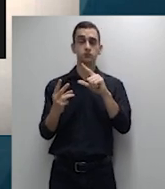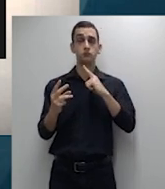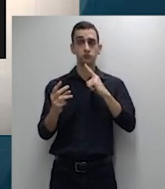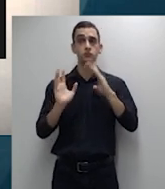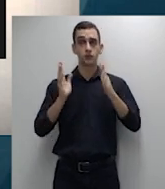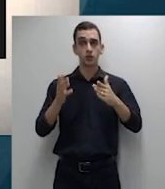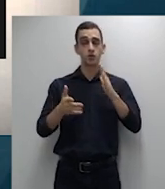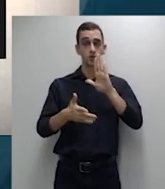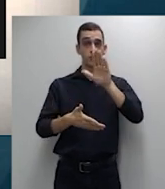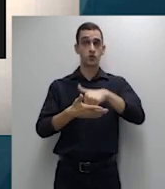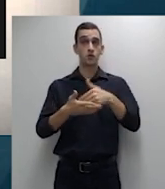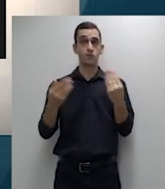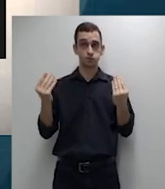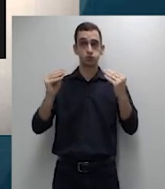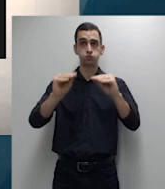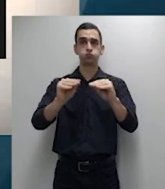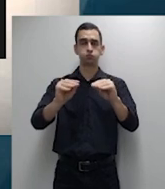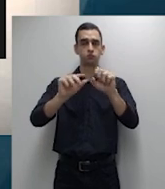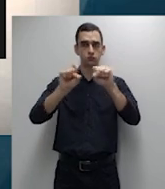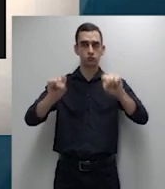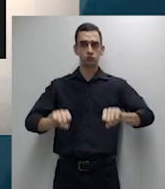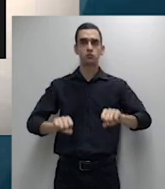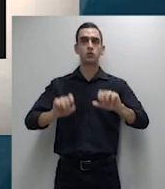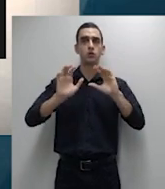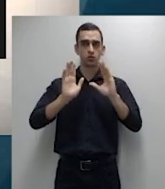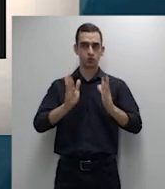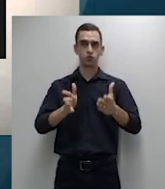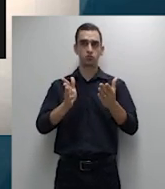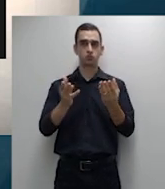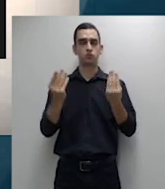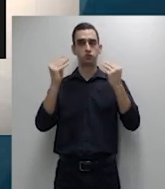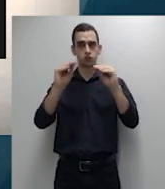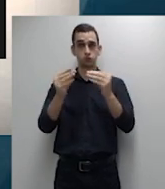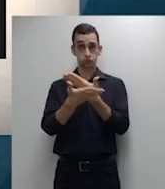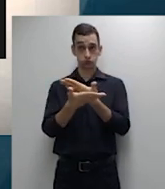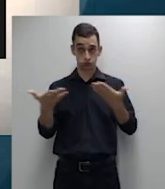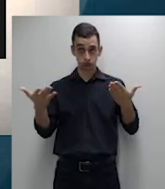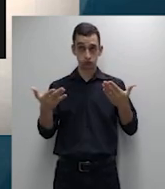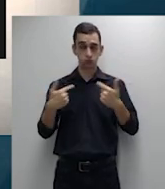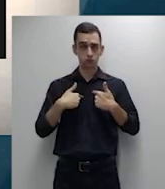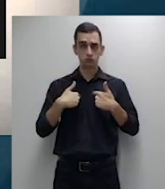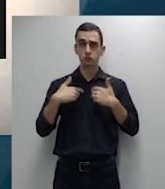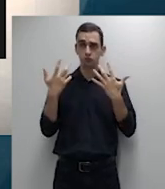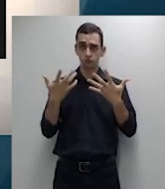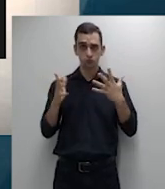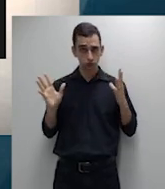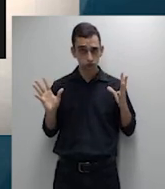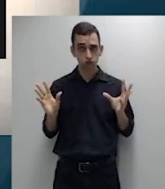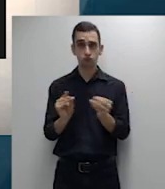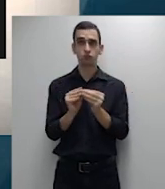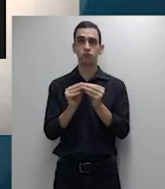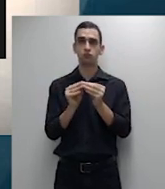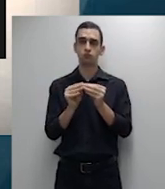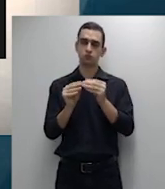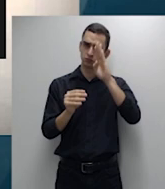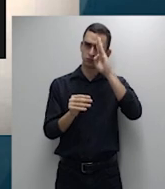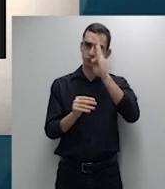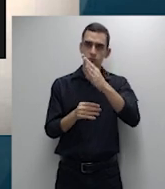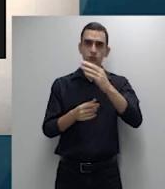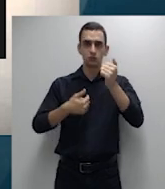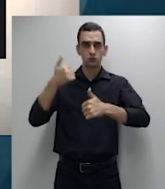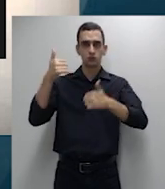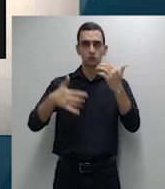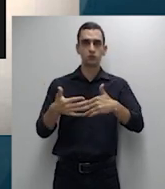presente foi feito paralisado com uma boa antecedência eu vou então procurar atingir meus pontos principais